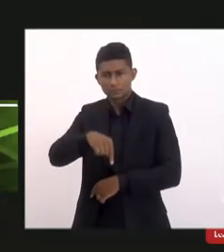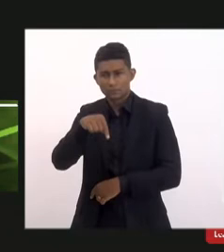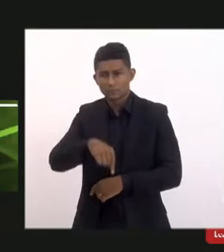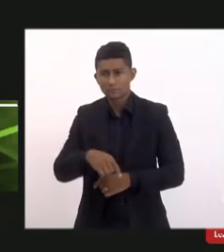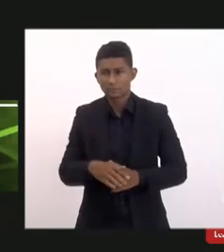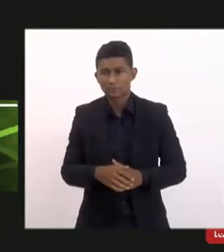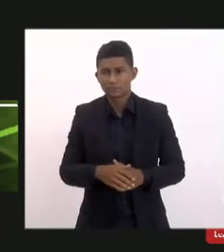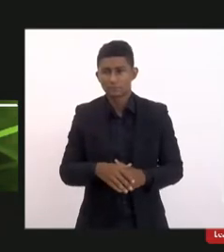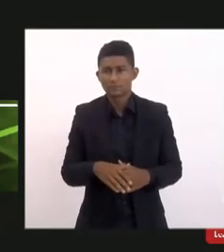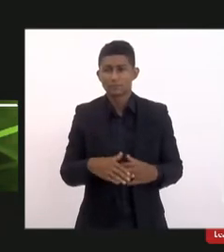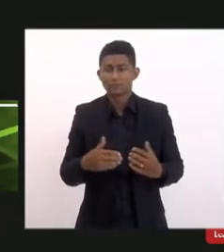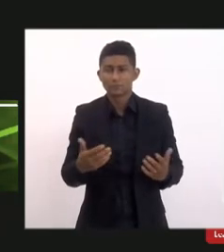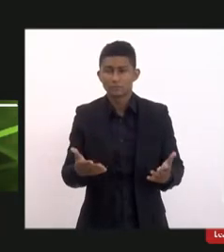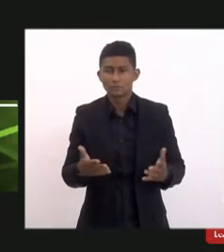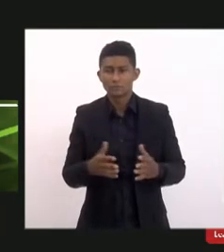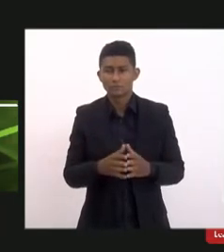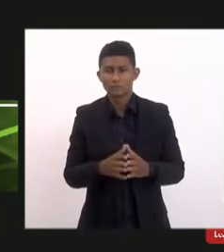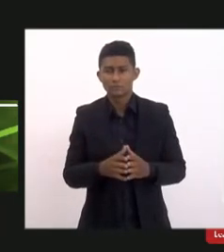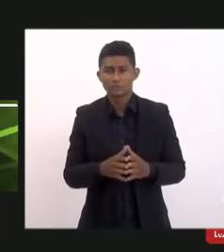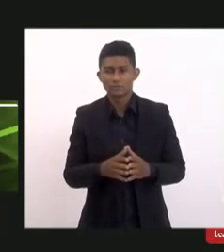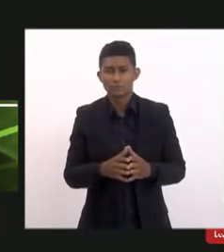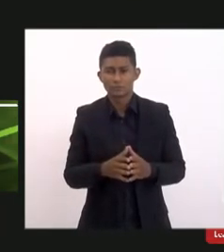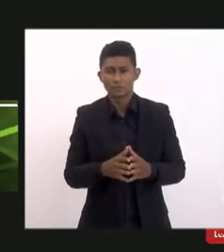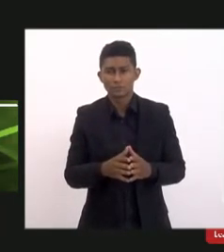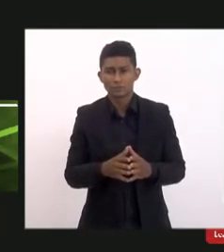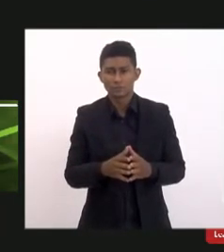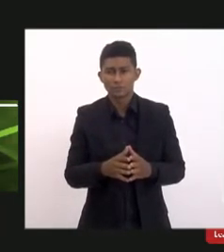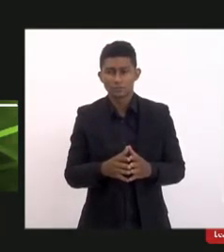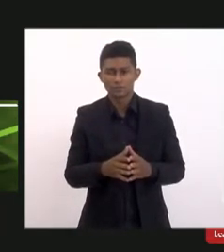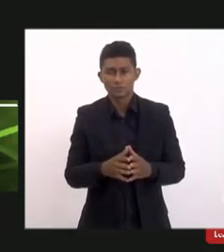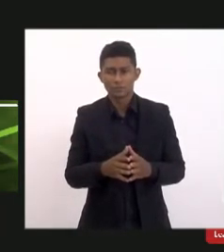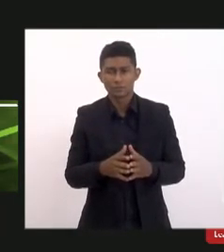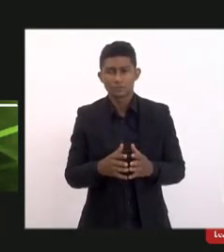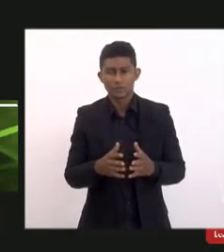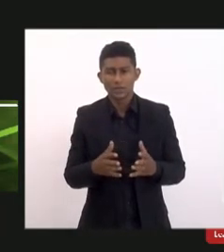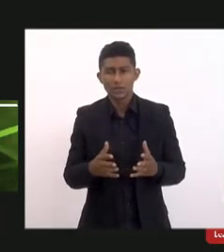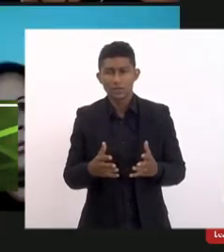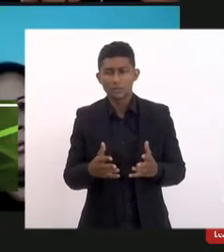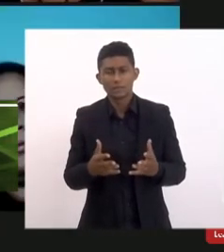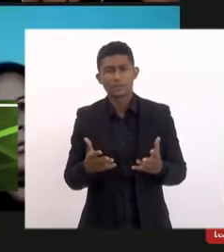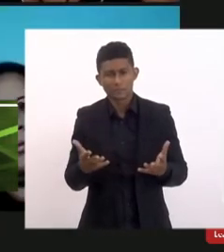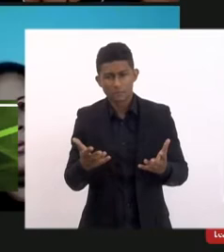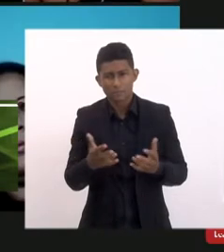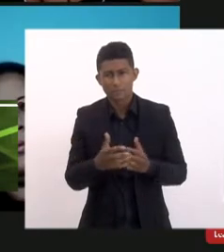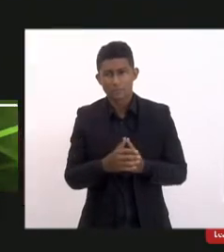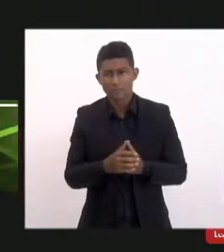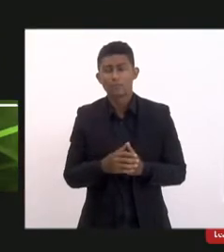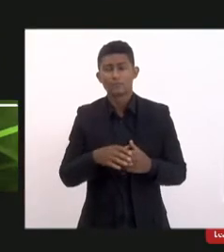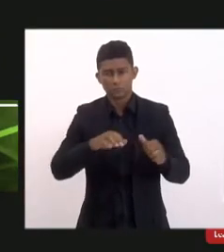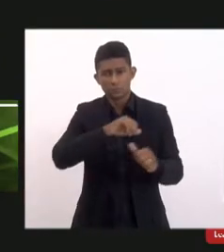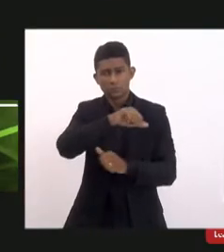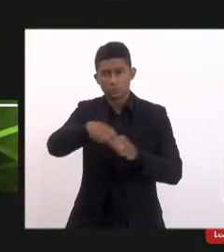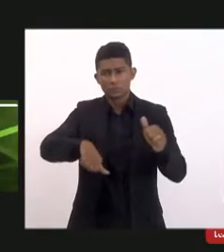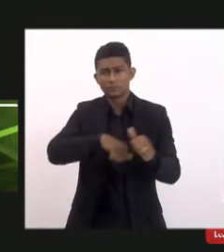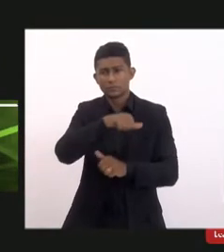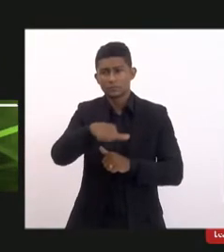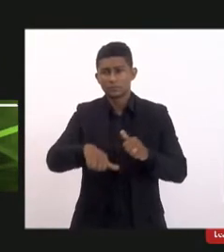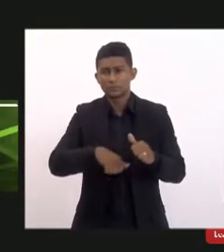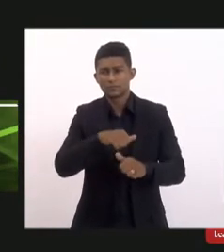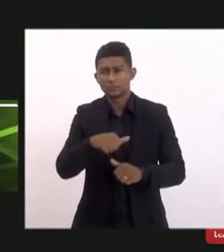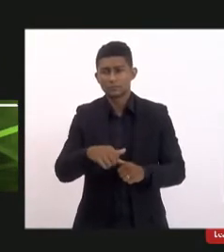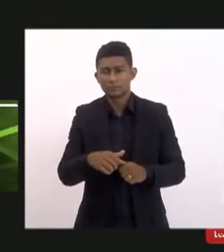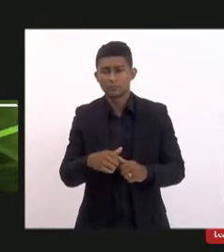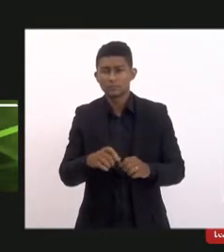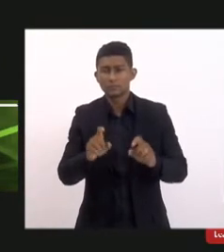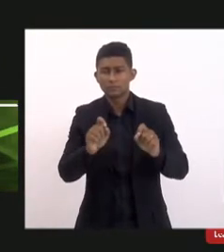todo o sistema de ensino. A gente agora, com a volta às aulas essa semana, a gente tem uma mudança no fluxo e na